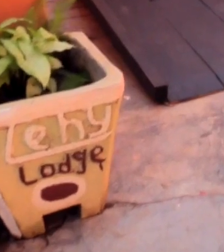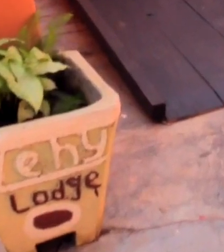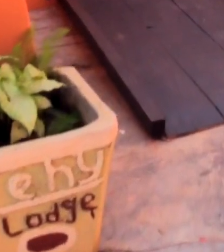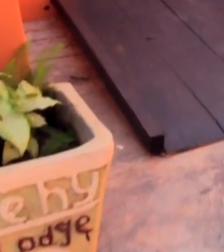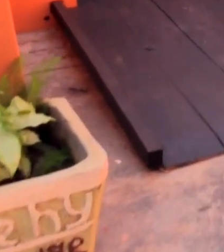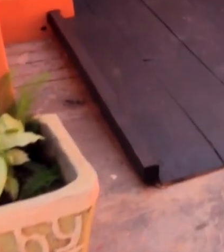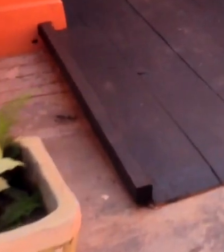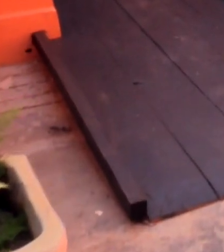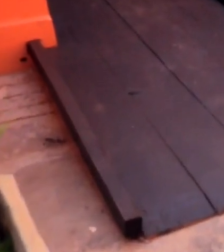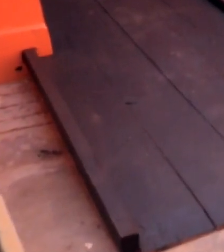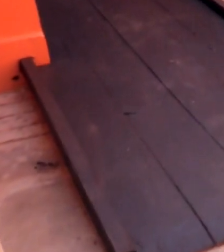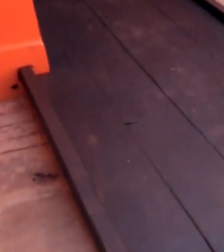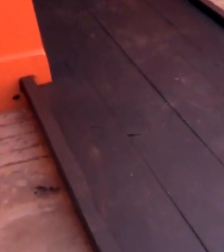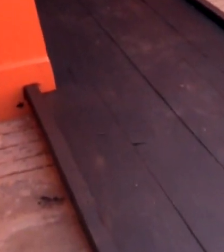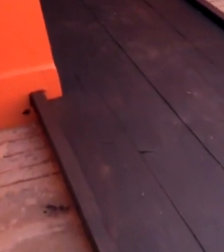Música